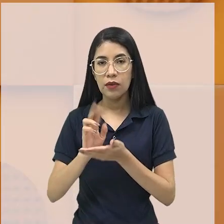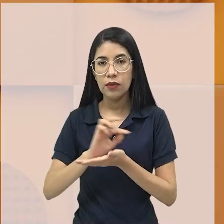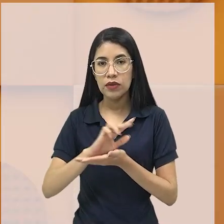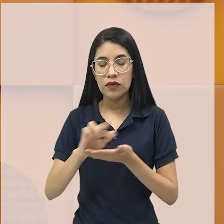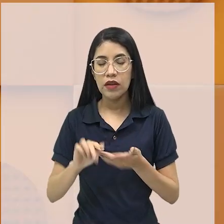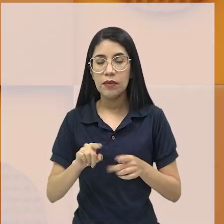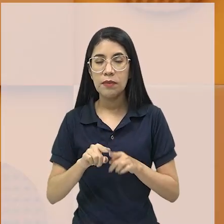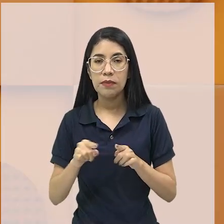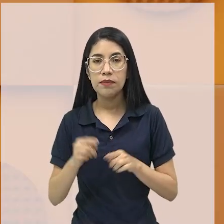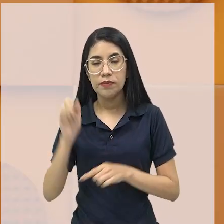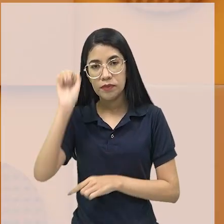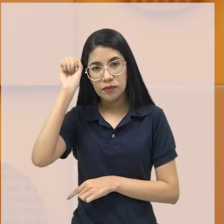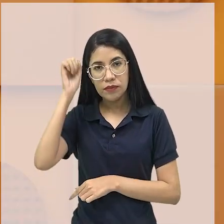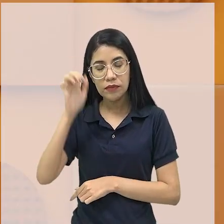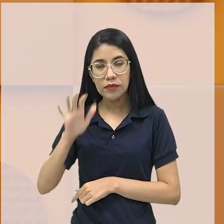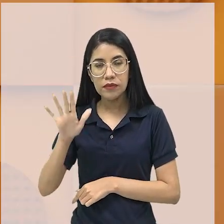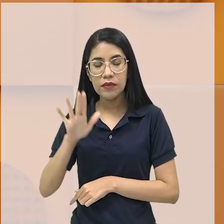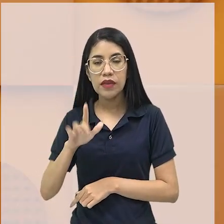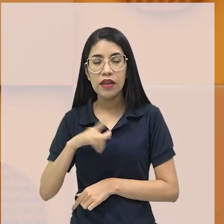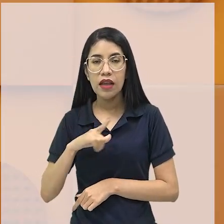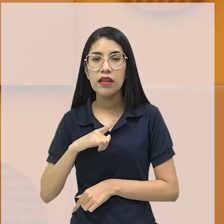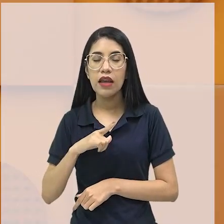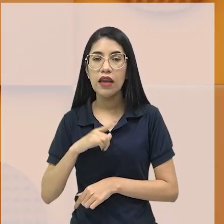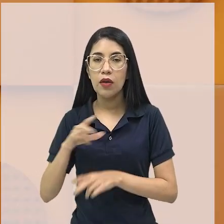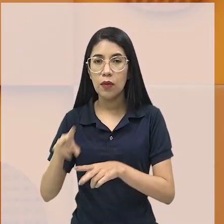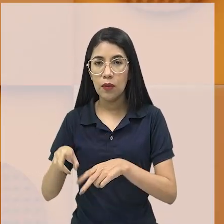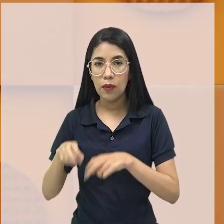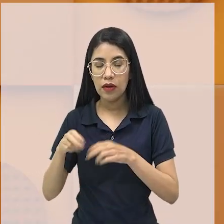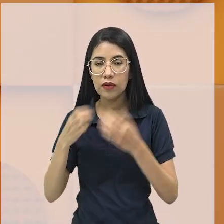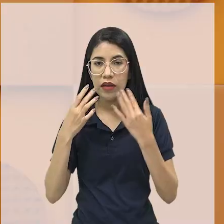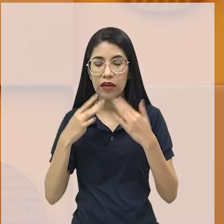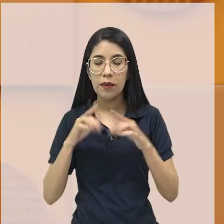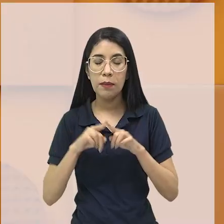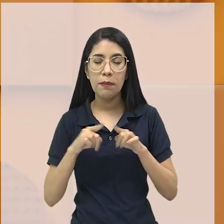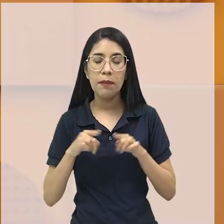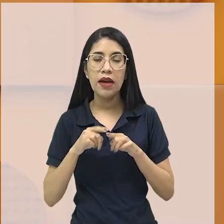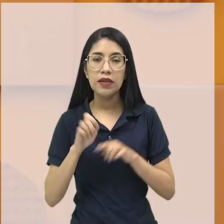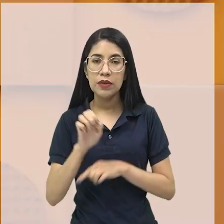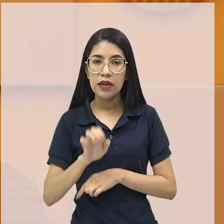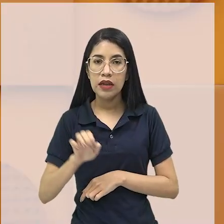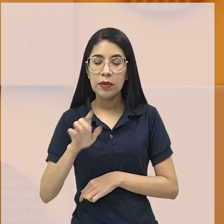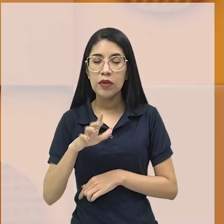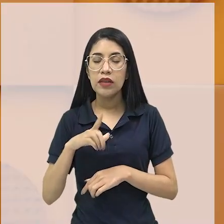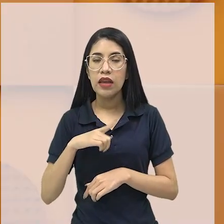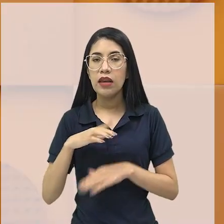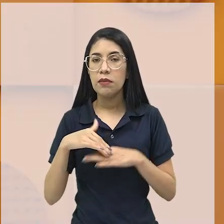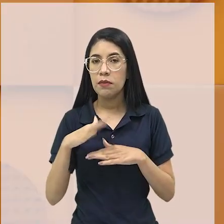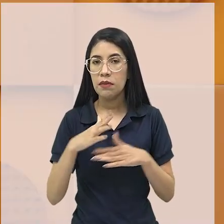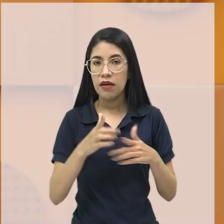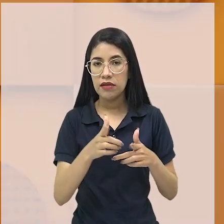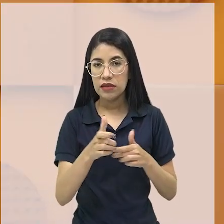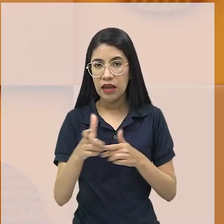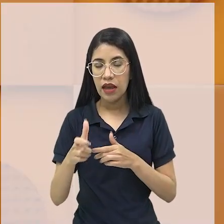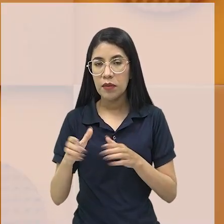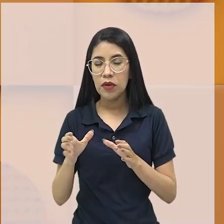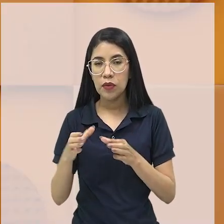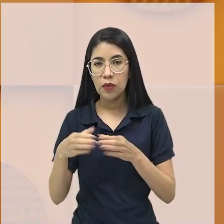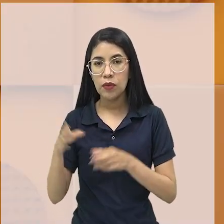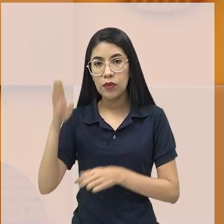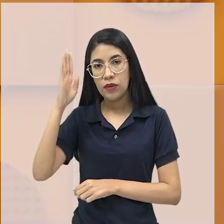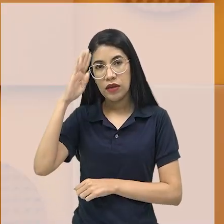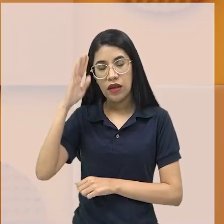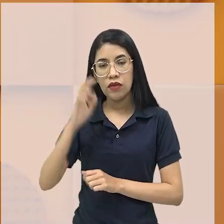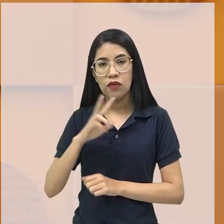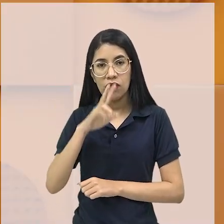teoria os africanos tenham os recursos naturais, os europeus, por terem um armamento bélico mais forte, um exército mais